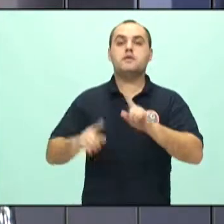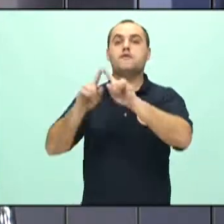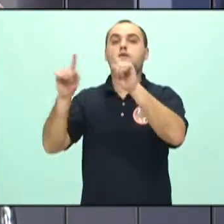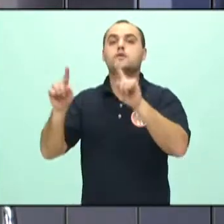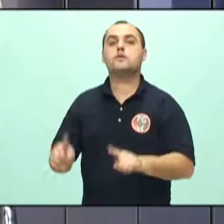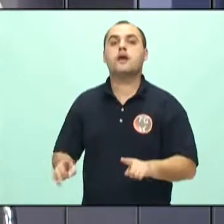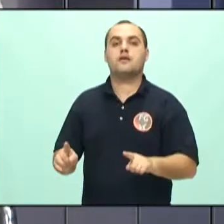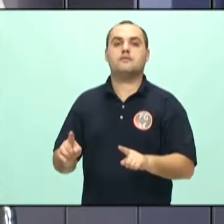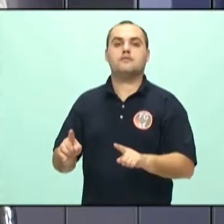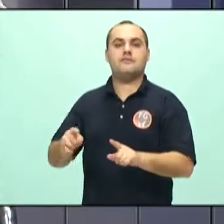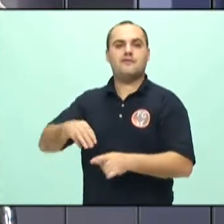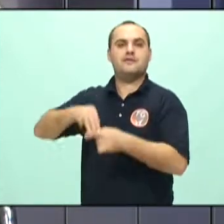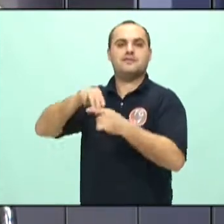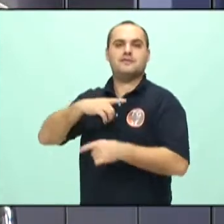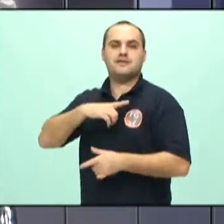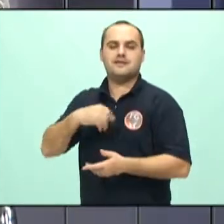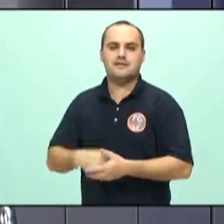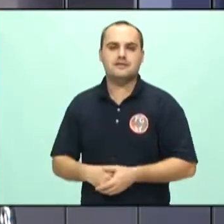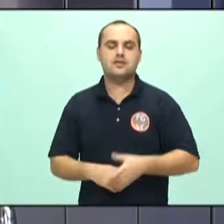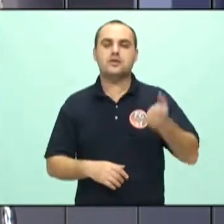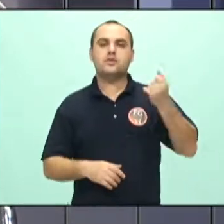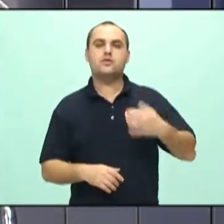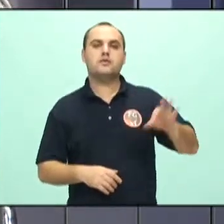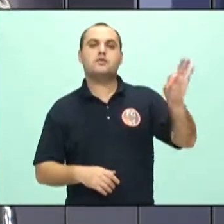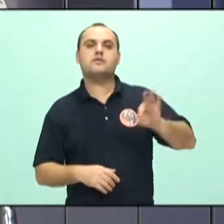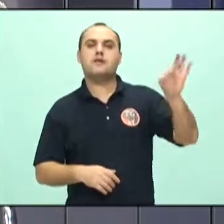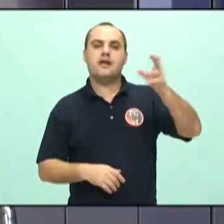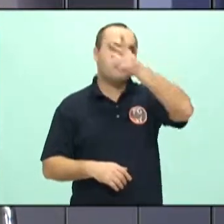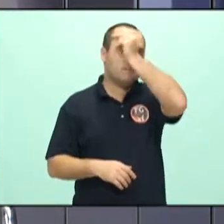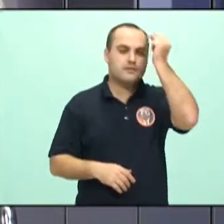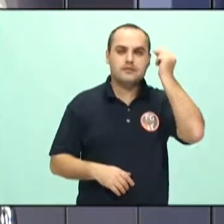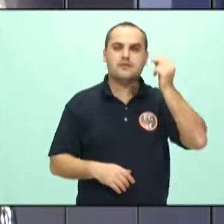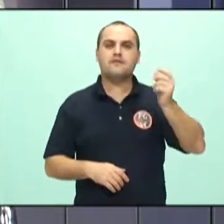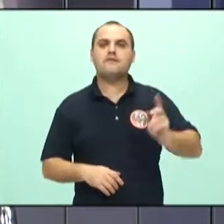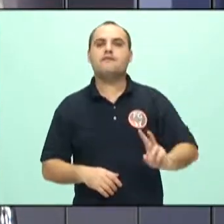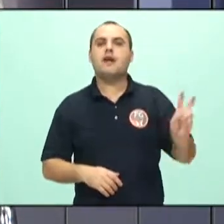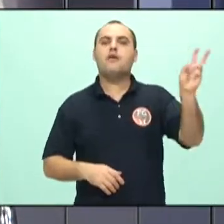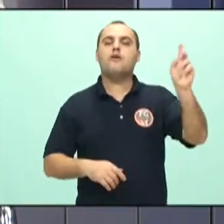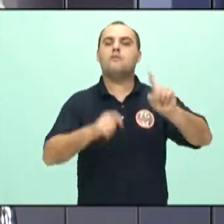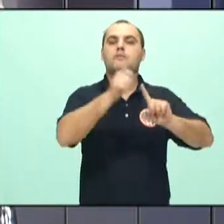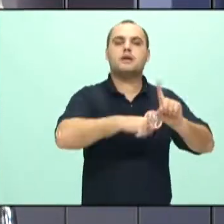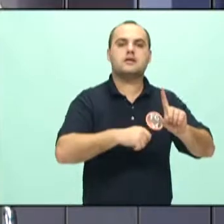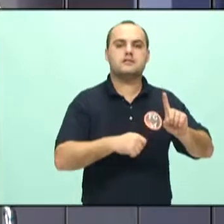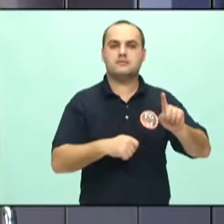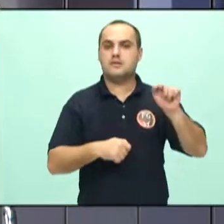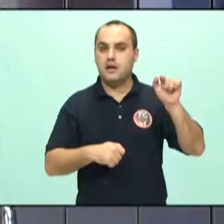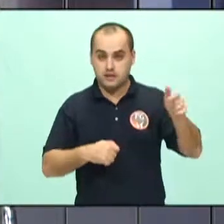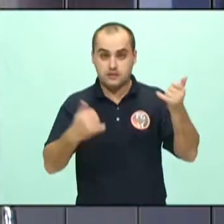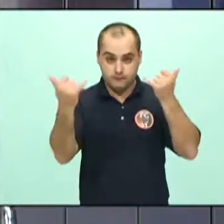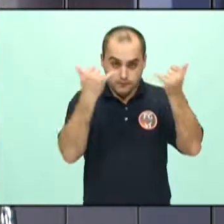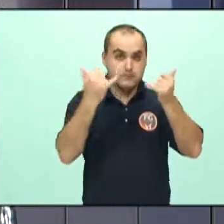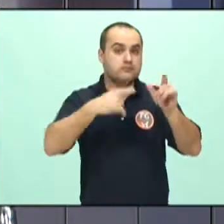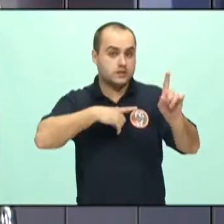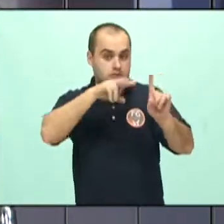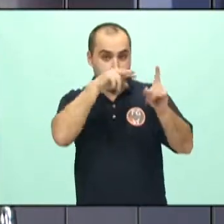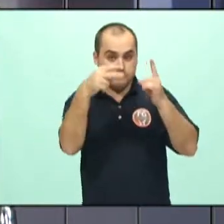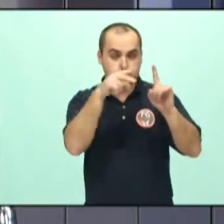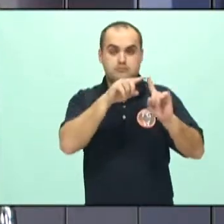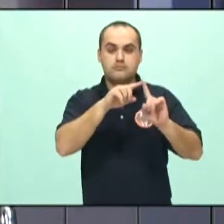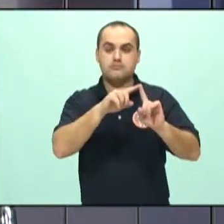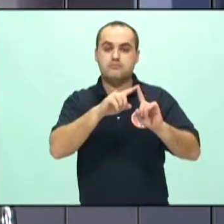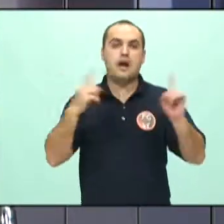custa isso por mês? Quantos comissionados tem na prefeitura de Itajaí hoje? Quanto custa isso por mês? Essas informações, elas são encontradas no portal da transparência, mas